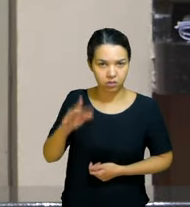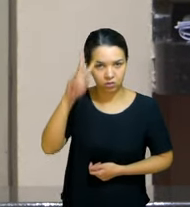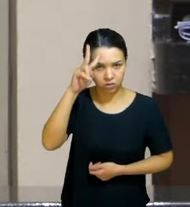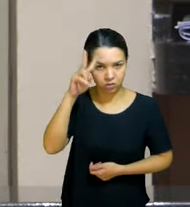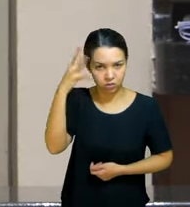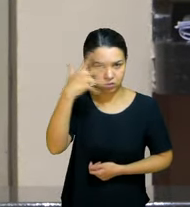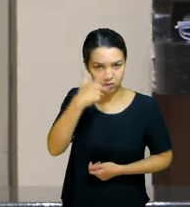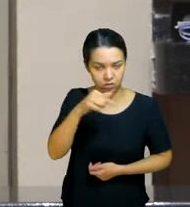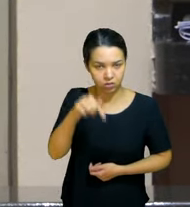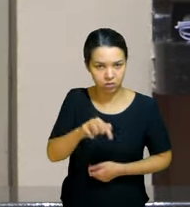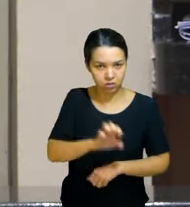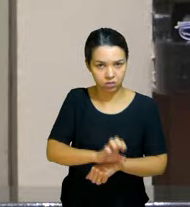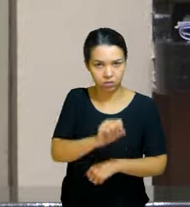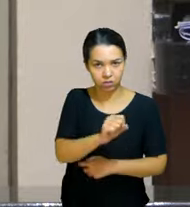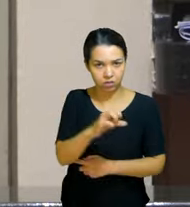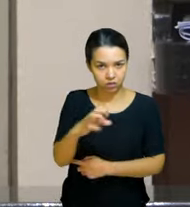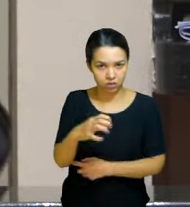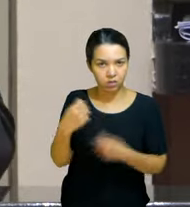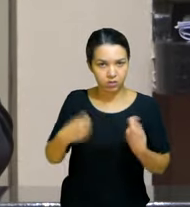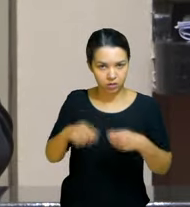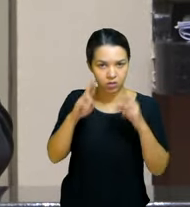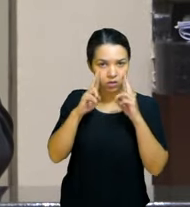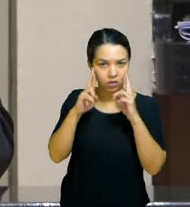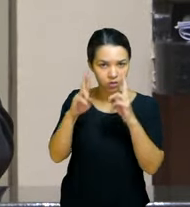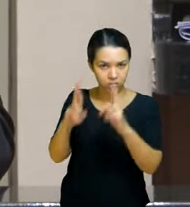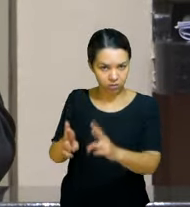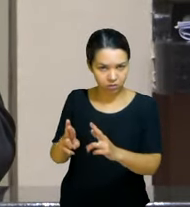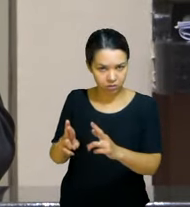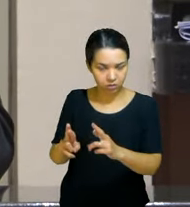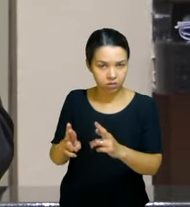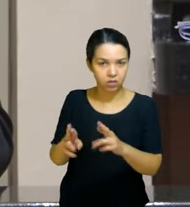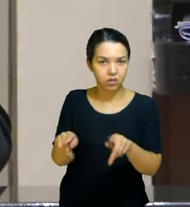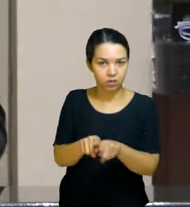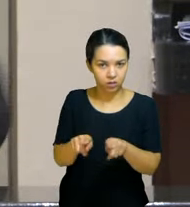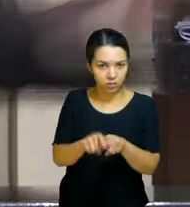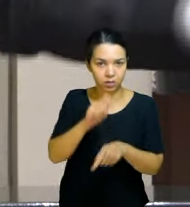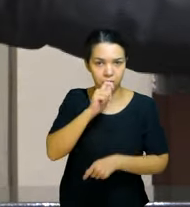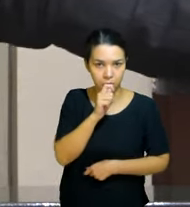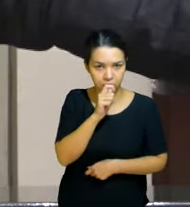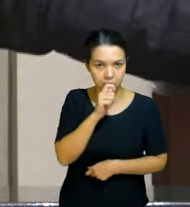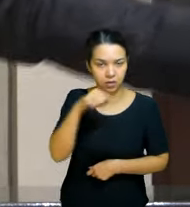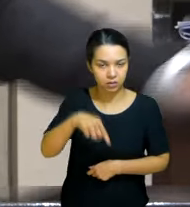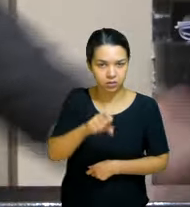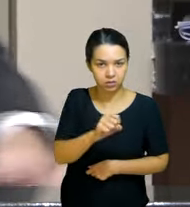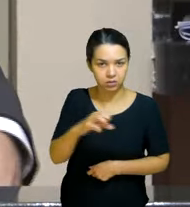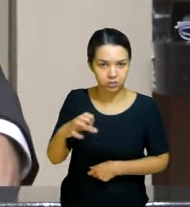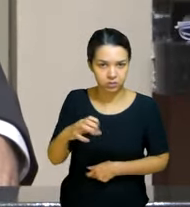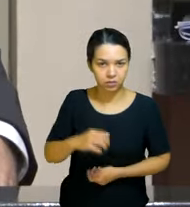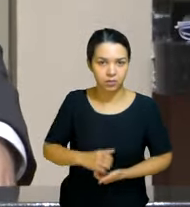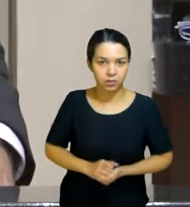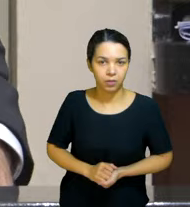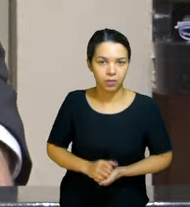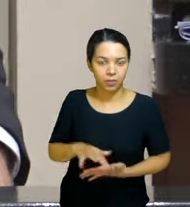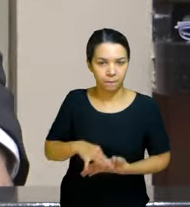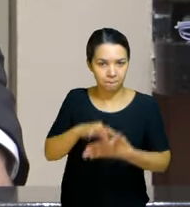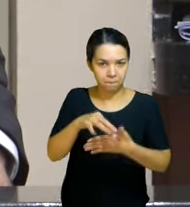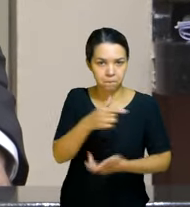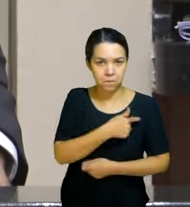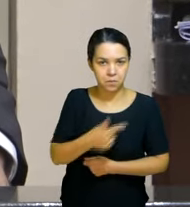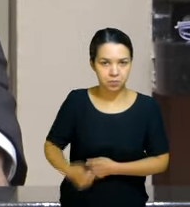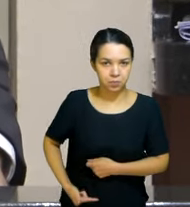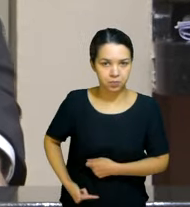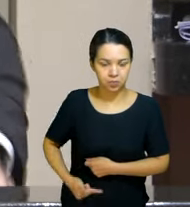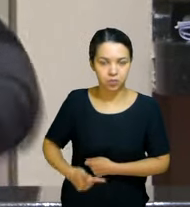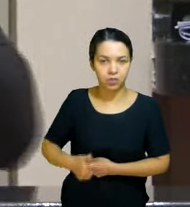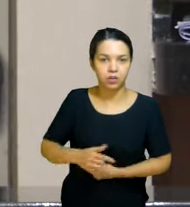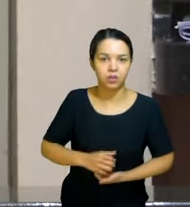Catarina e realmente merece de muito respeito, merece ser respeitada, assim como os árbitros catarinenses. Com a palavra o deputado líder de governo, deputado Carlos